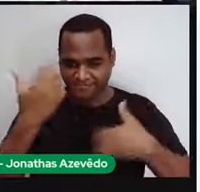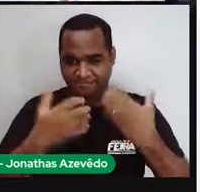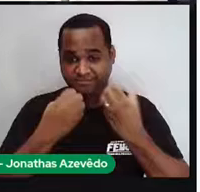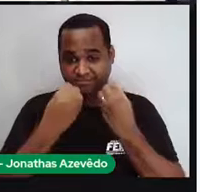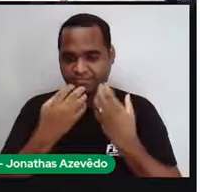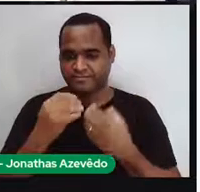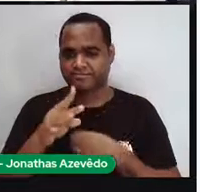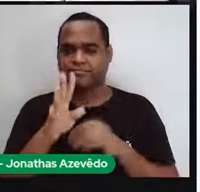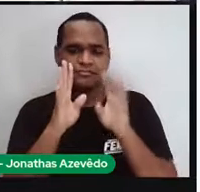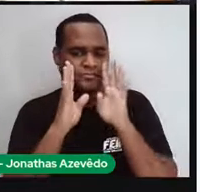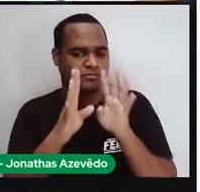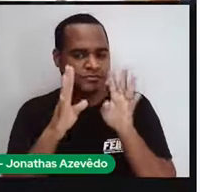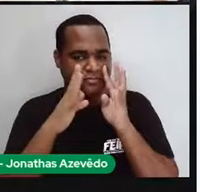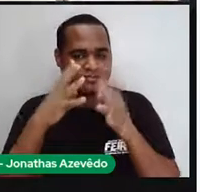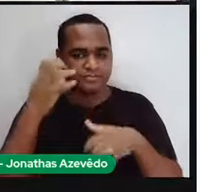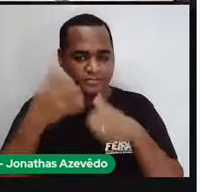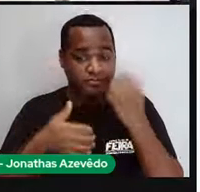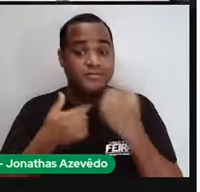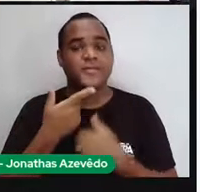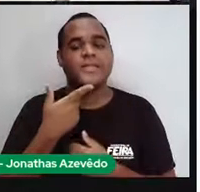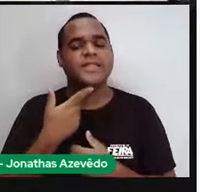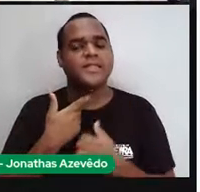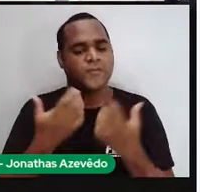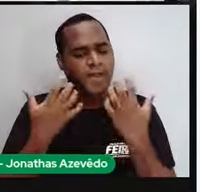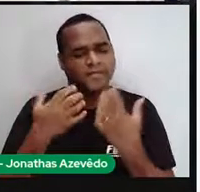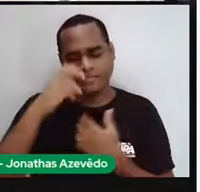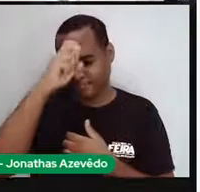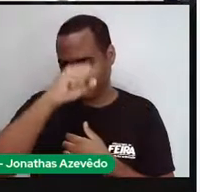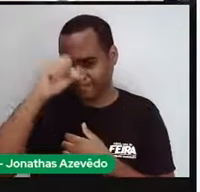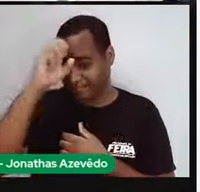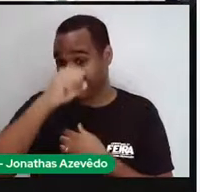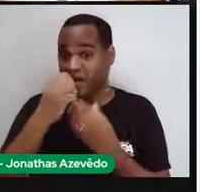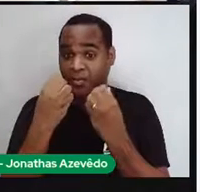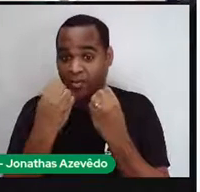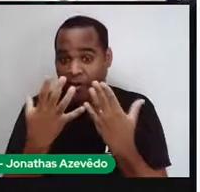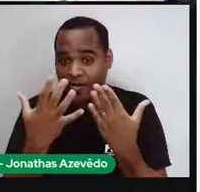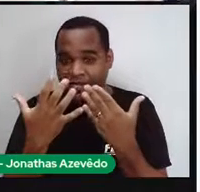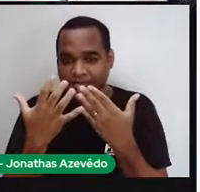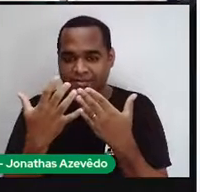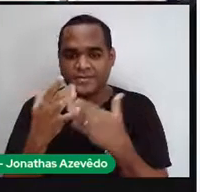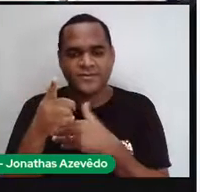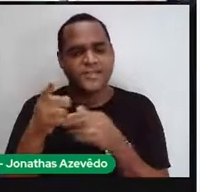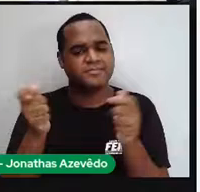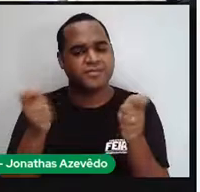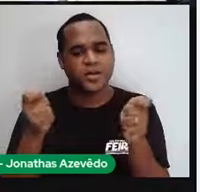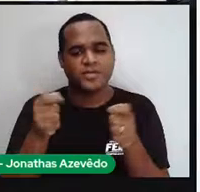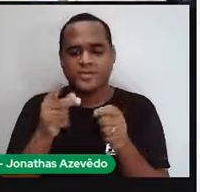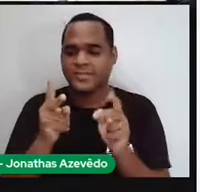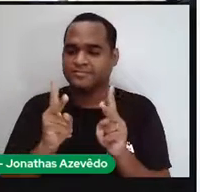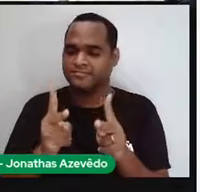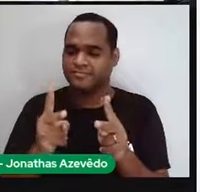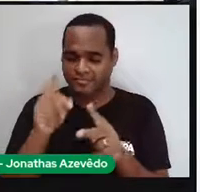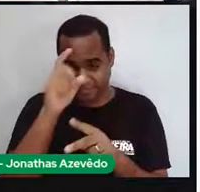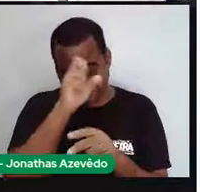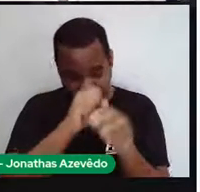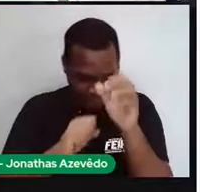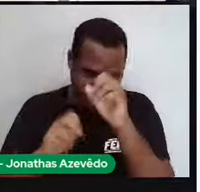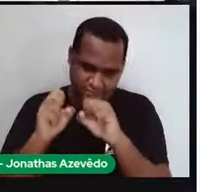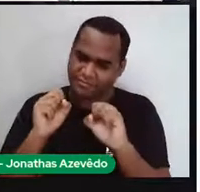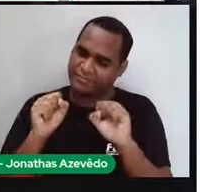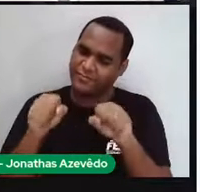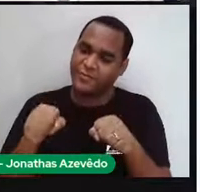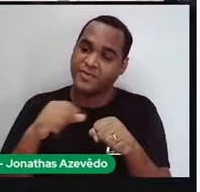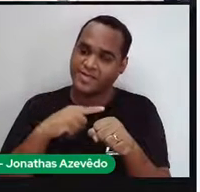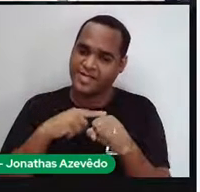é com muita atenção com muita vontade de aprender que aí sim a gente vai entender o que a gente precisa entender